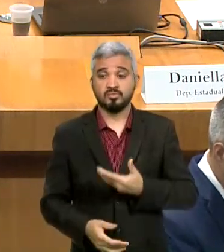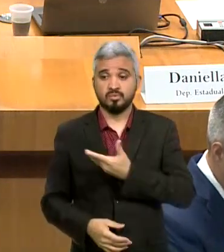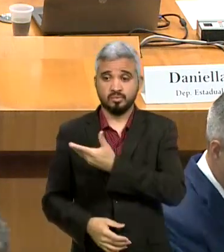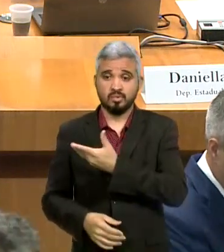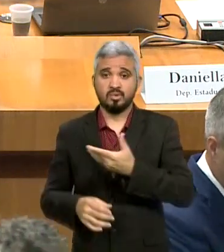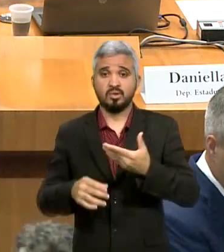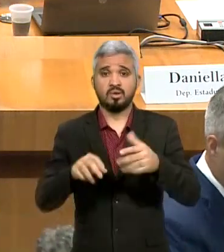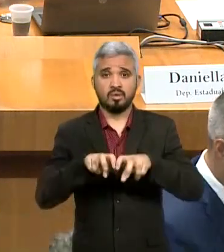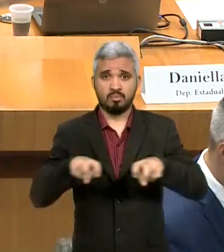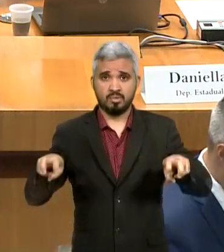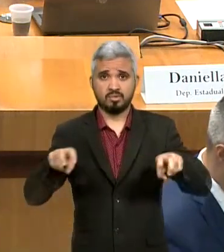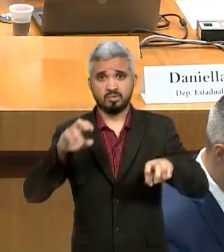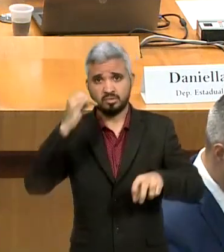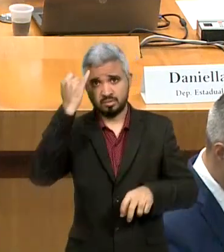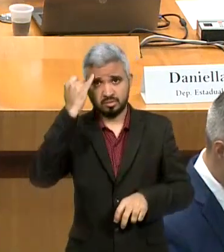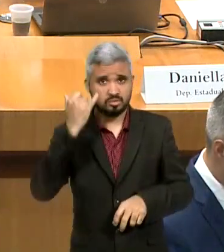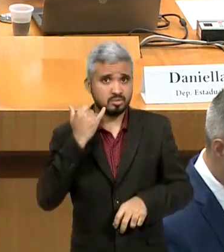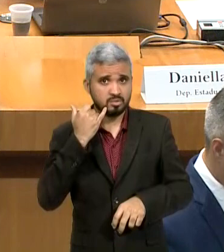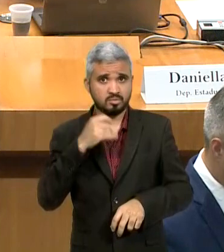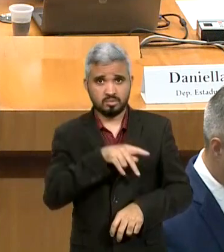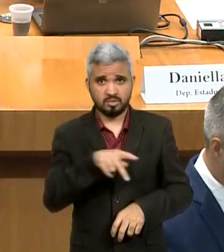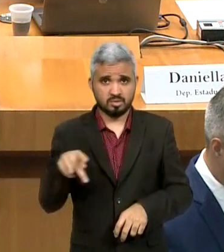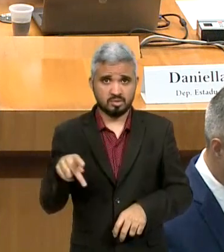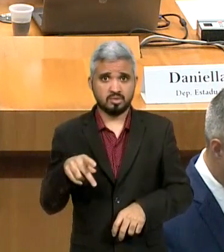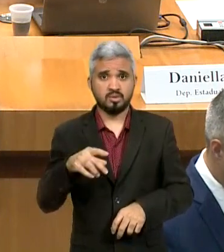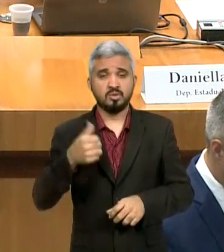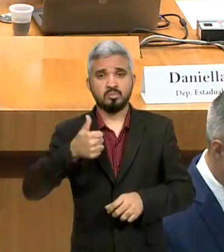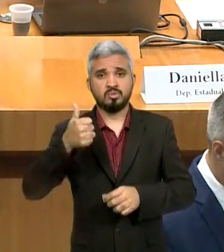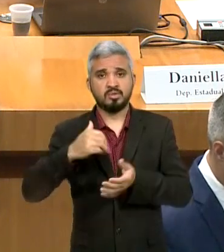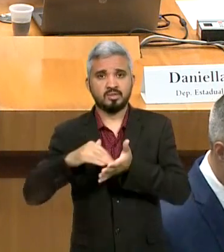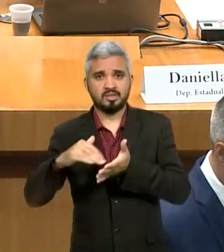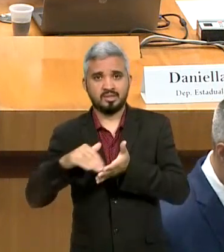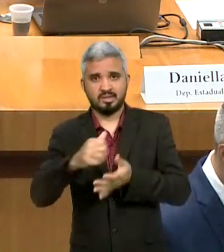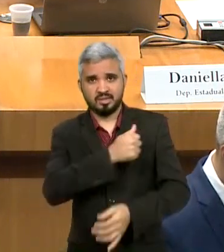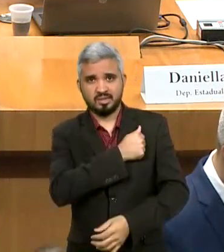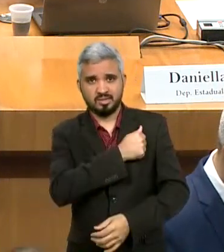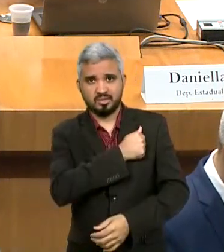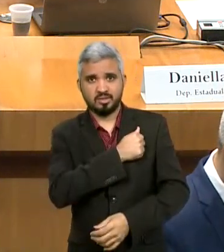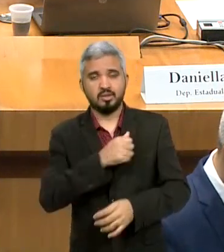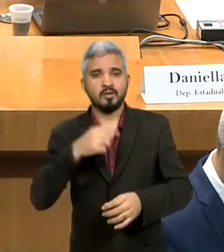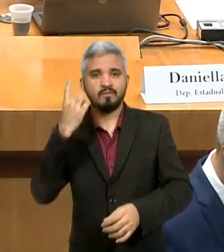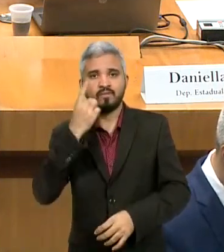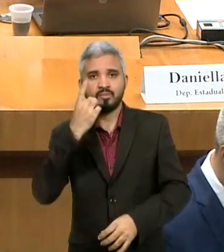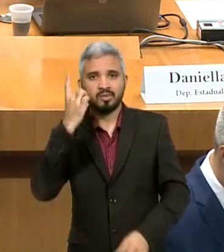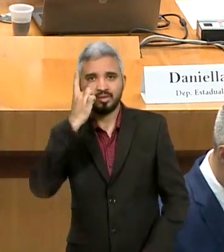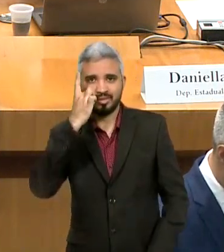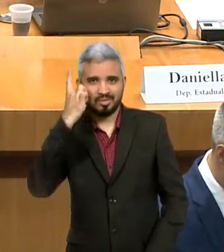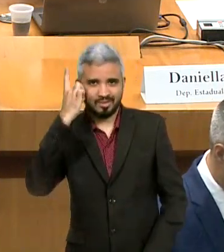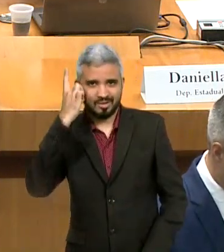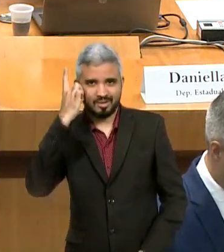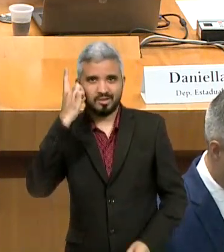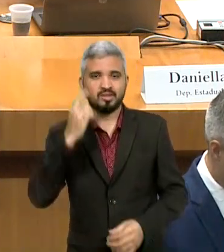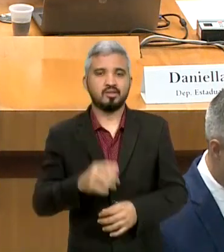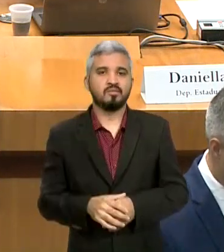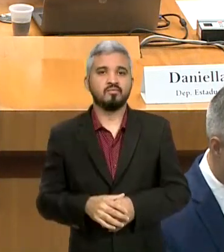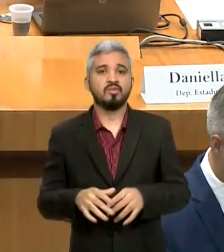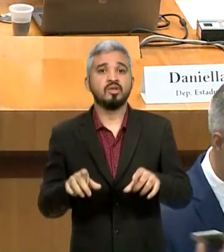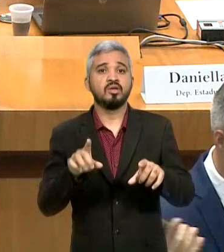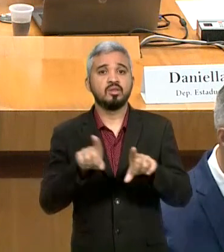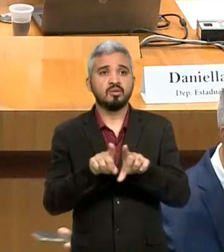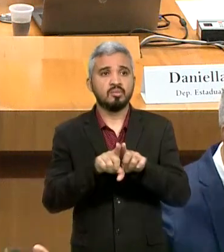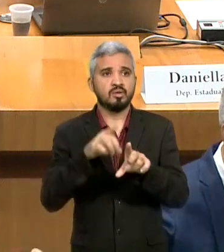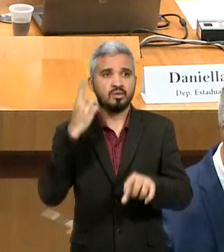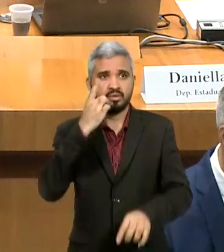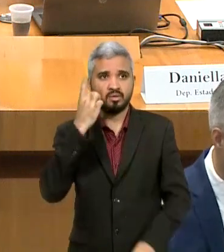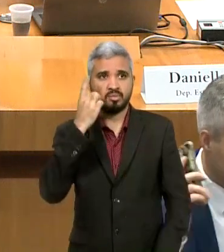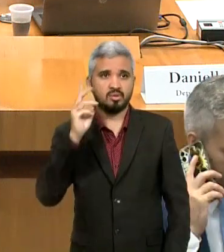com a presidente Iracema Vale, o primeiro secretário, o deputado Antônio Pereira, a deputada Daniela, procuradora da mulher aqui no parlamento, o deputado Wellington do Curso, que